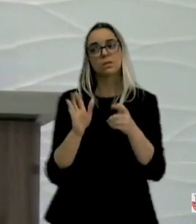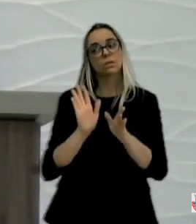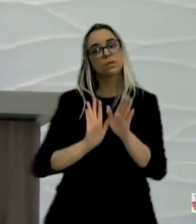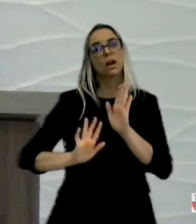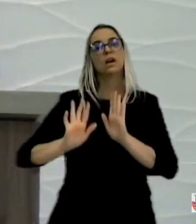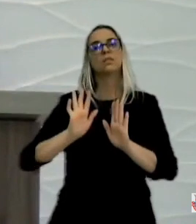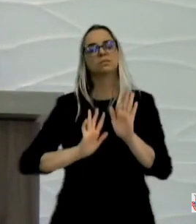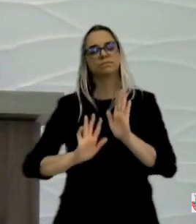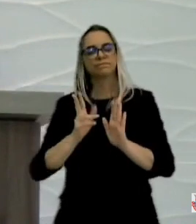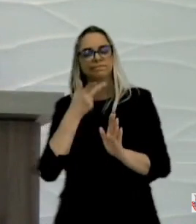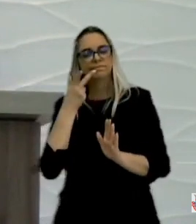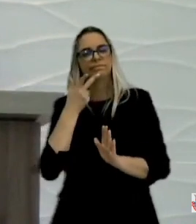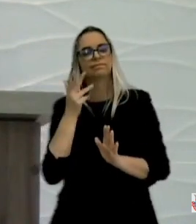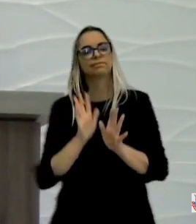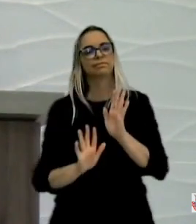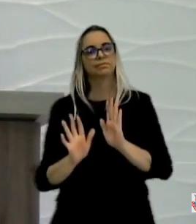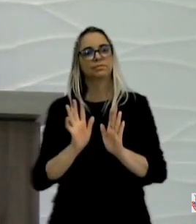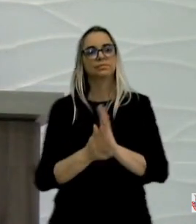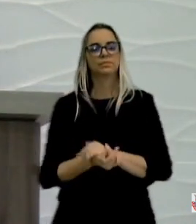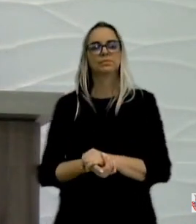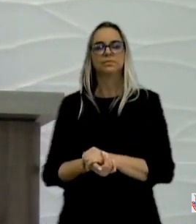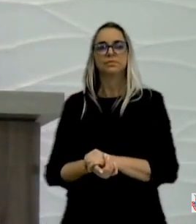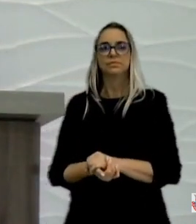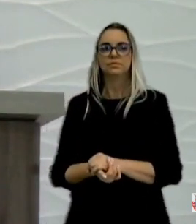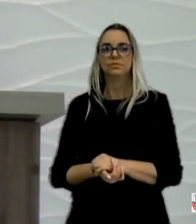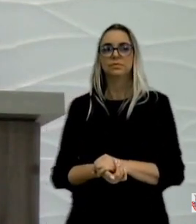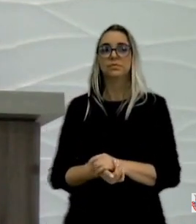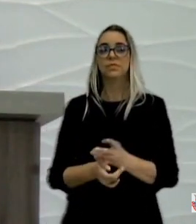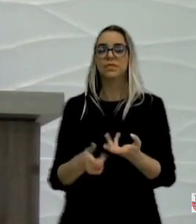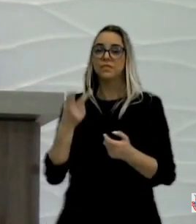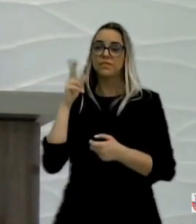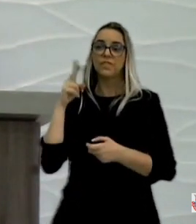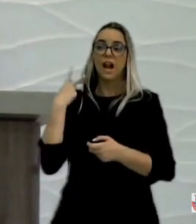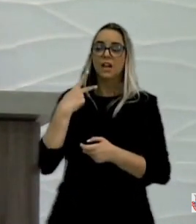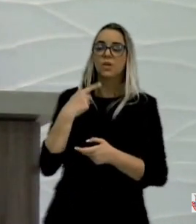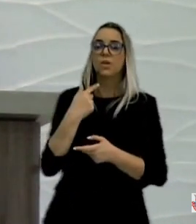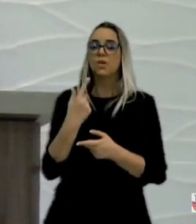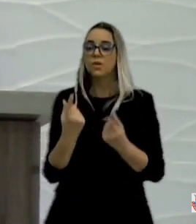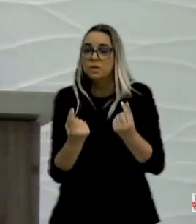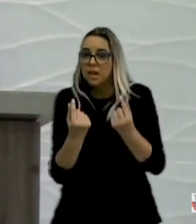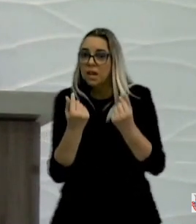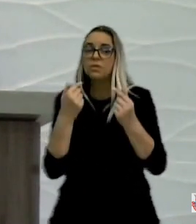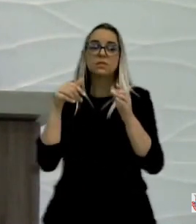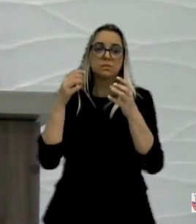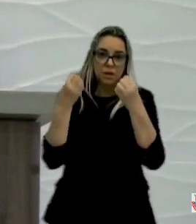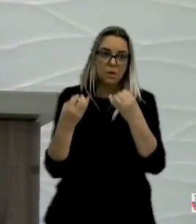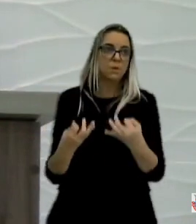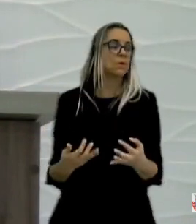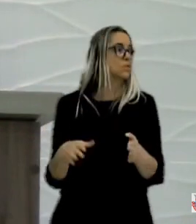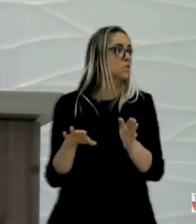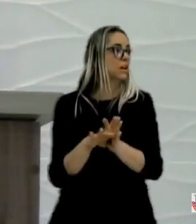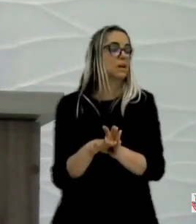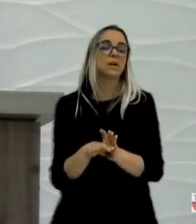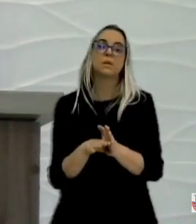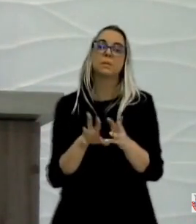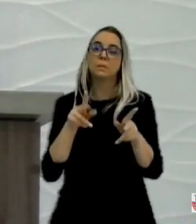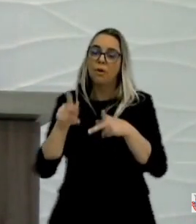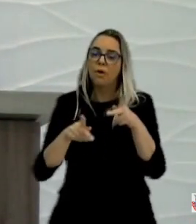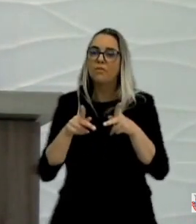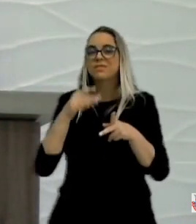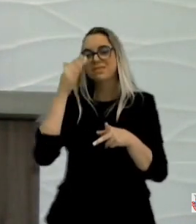falar. E quando o vereador também aqui falou do dinheiro que chega tanto no nosso município, a população